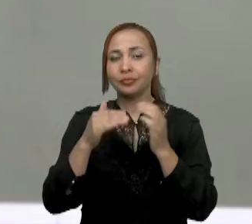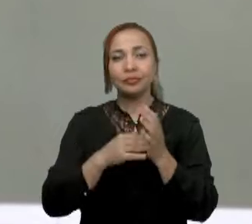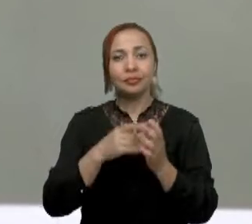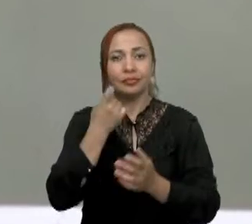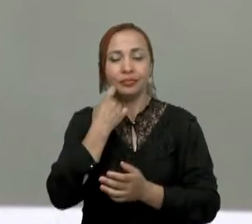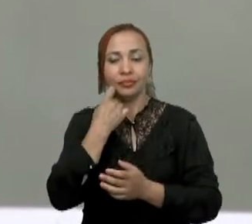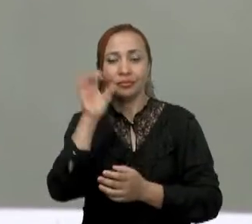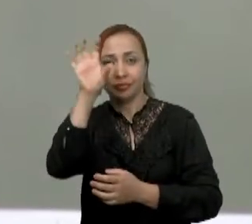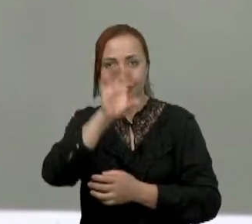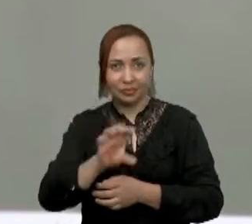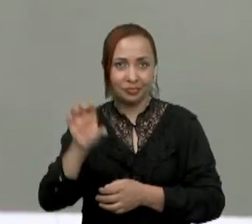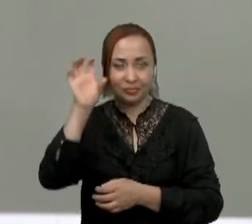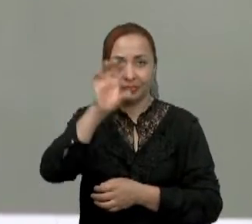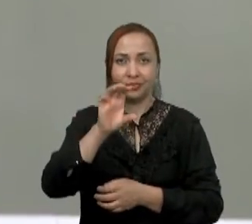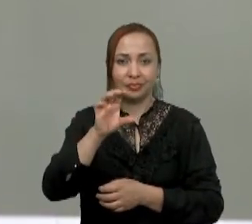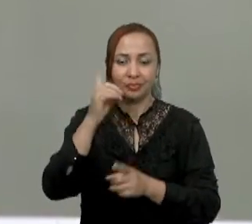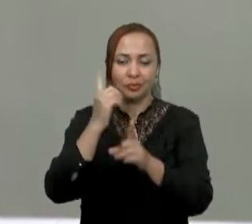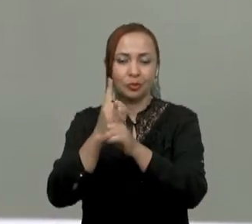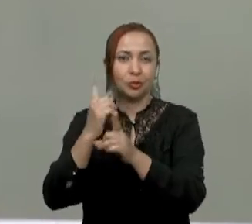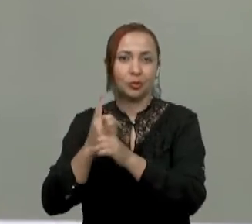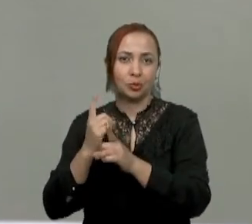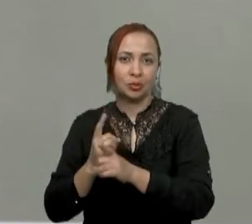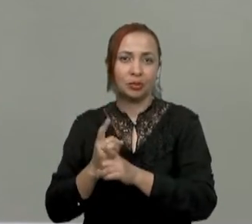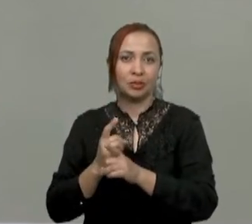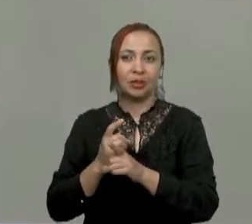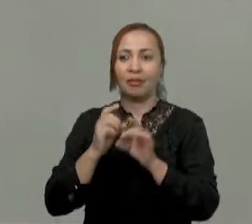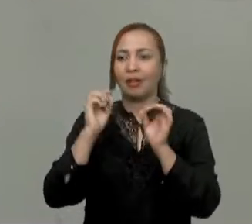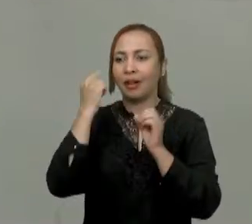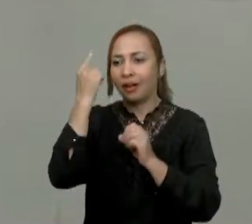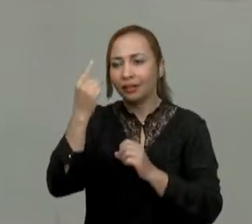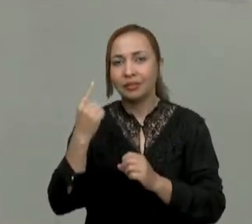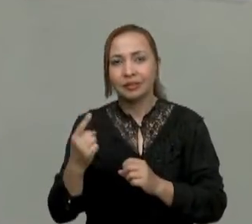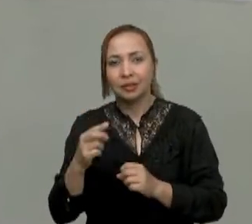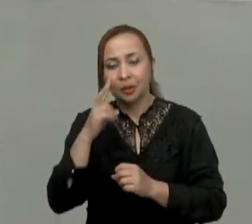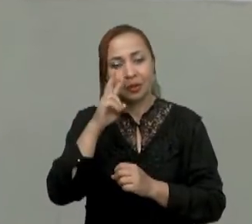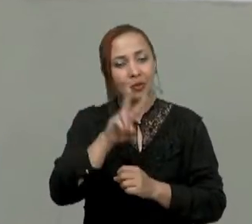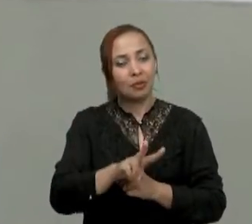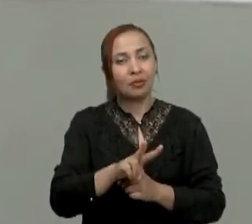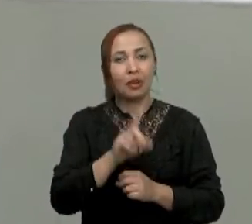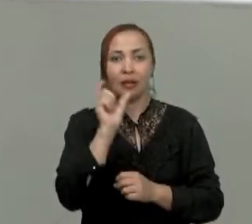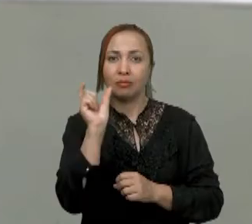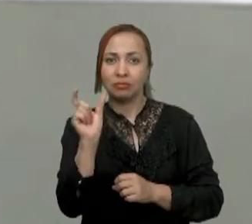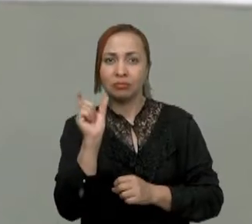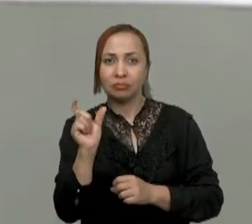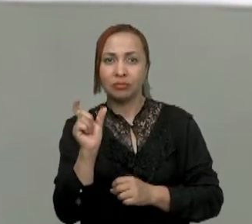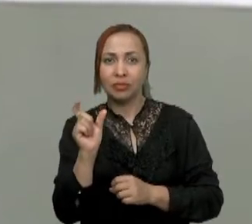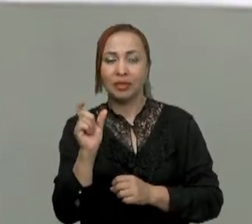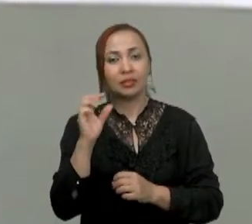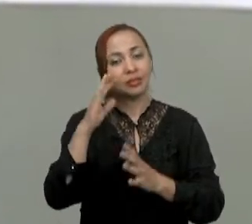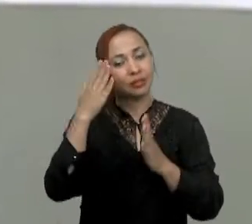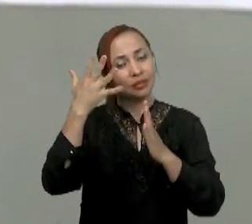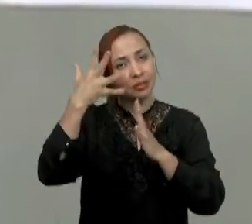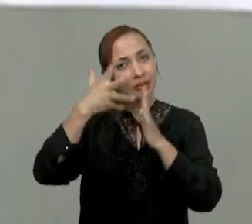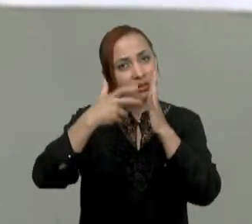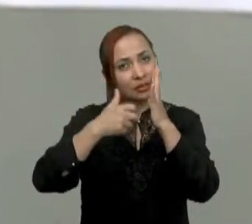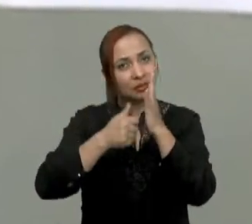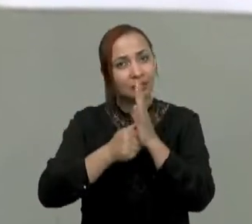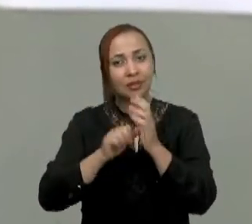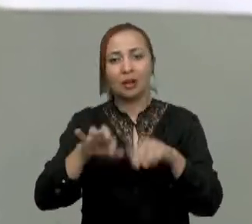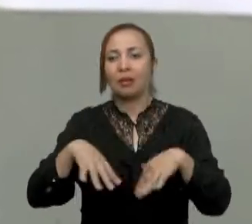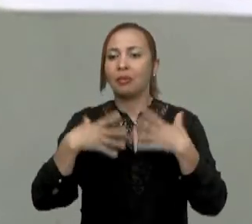né todos os países da região identificar as espécies é Via Park o único para poder